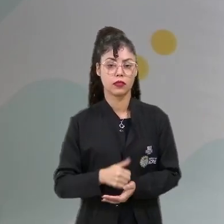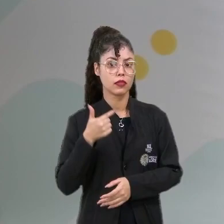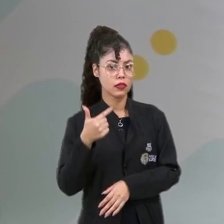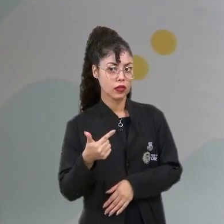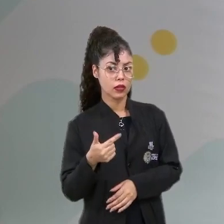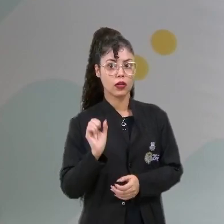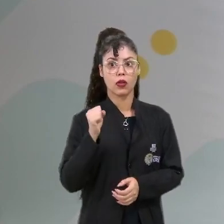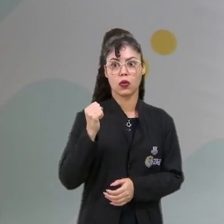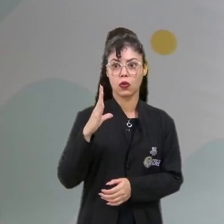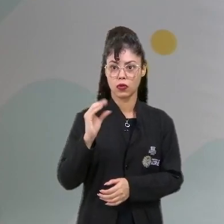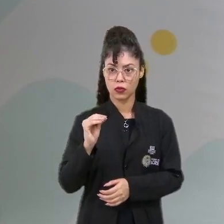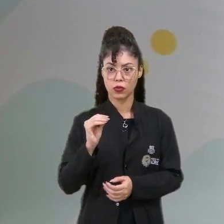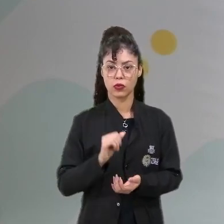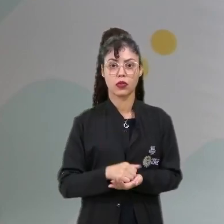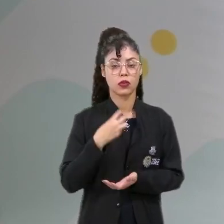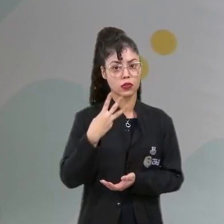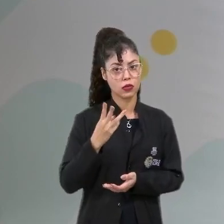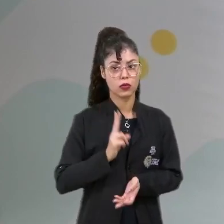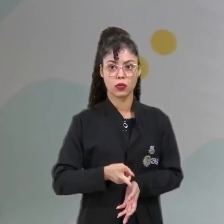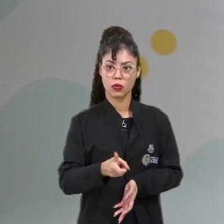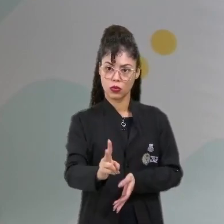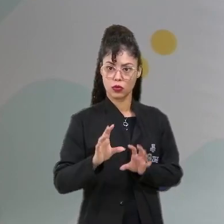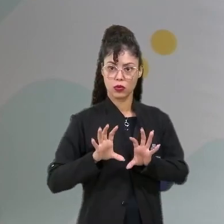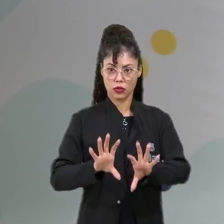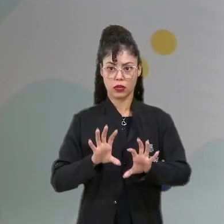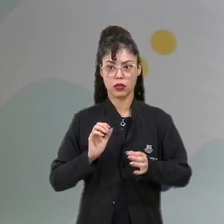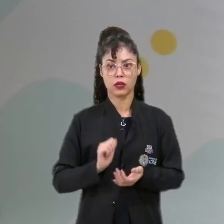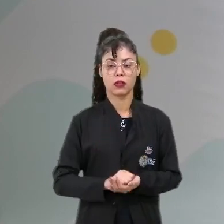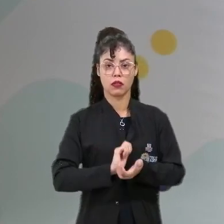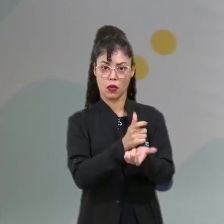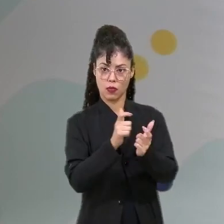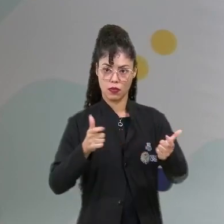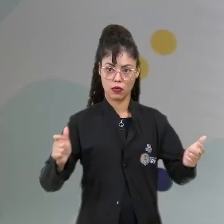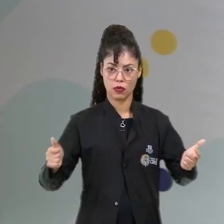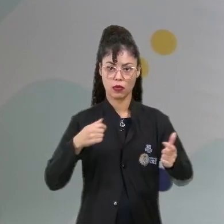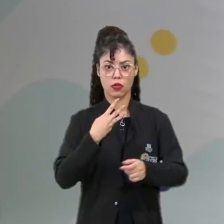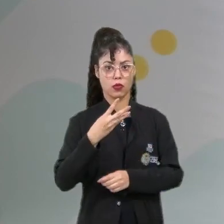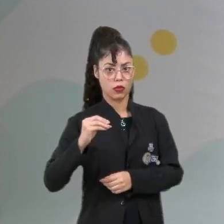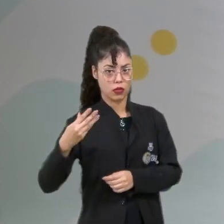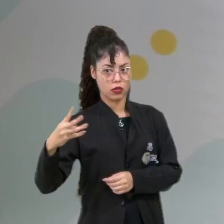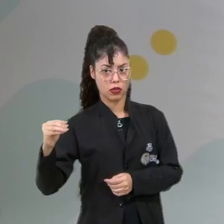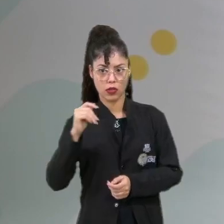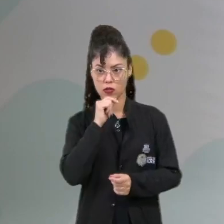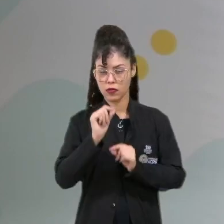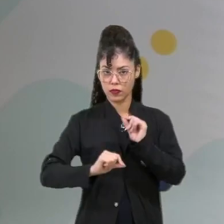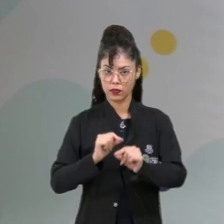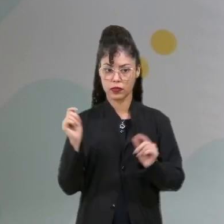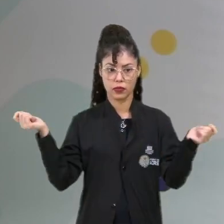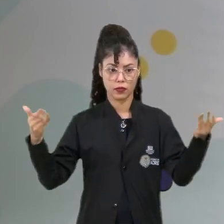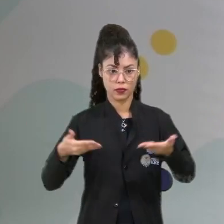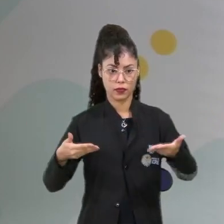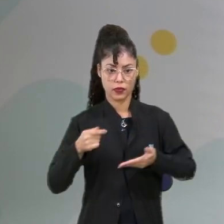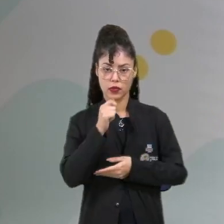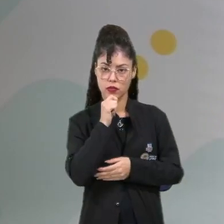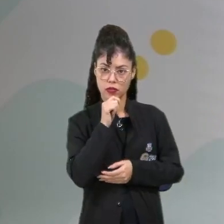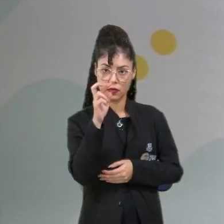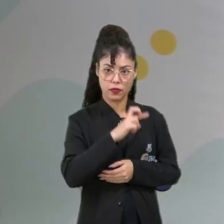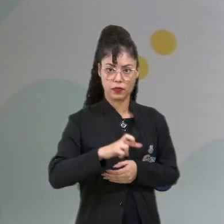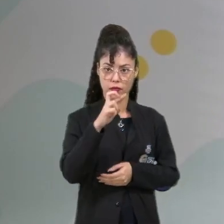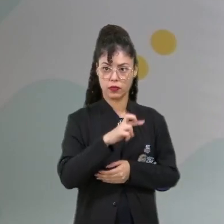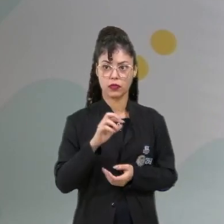2, 80 pontos, 3 e assim por diante, né? Vai aumentando de 40 em 40. Então, agora nós vamos analisar